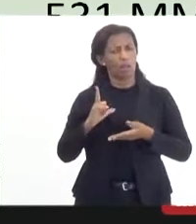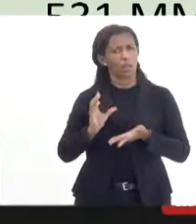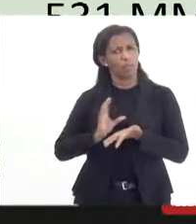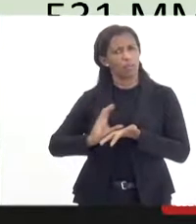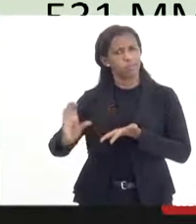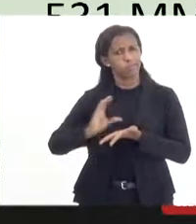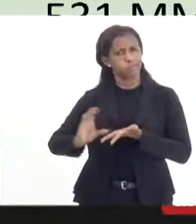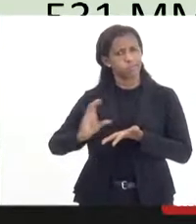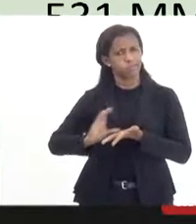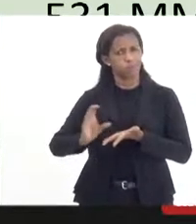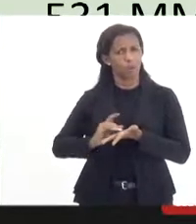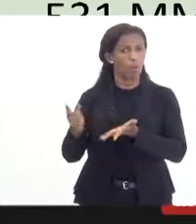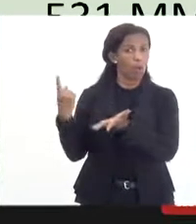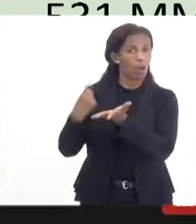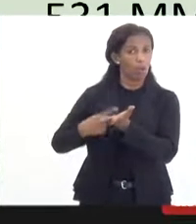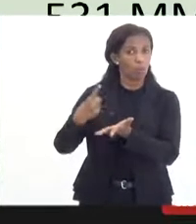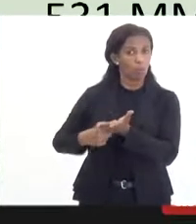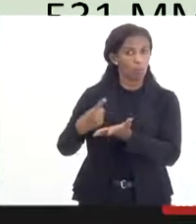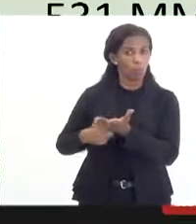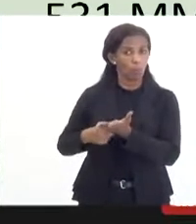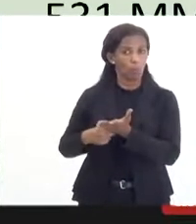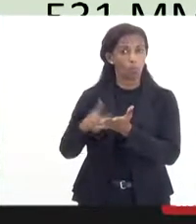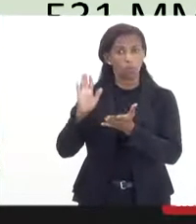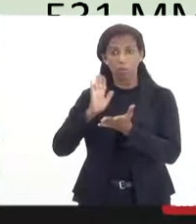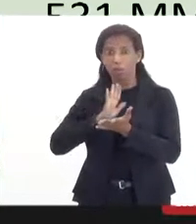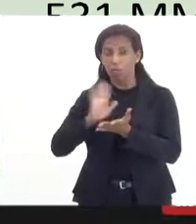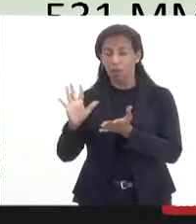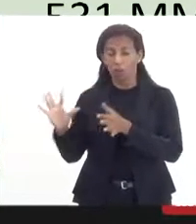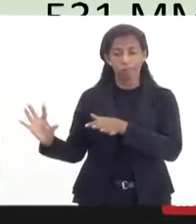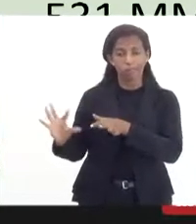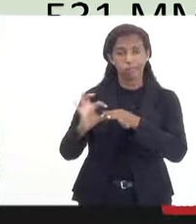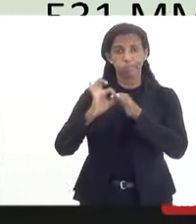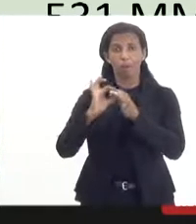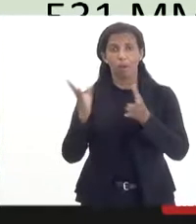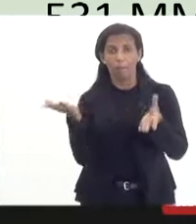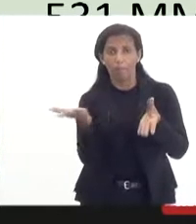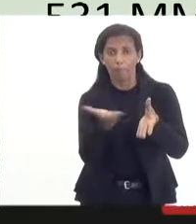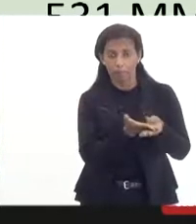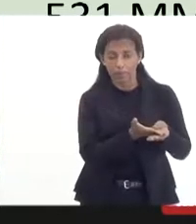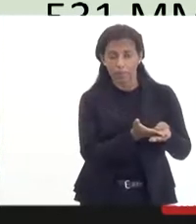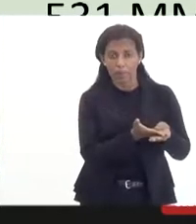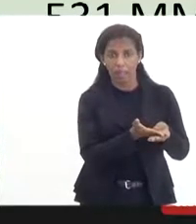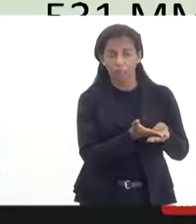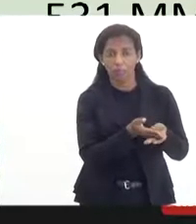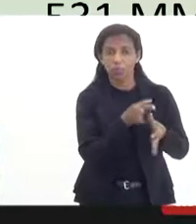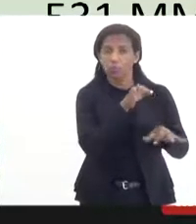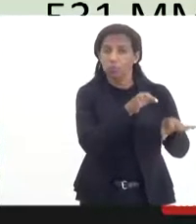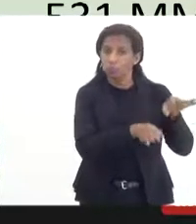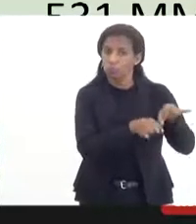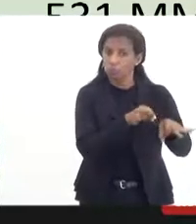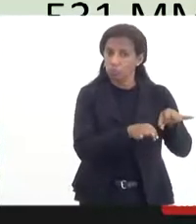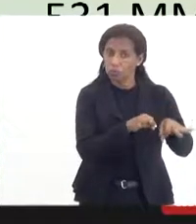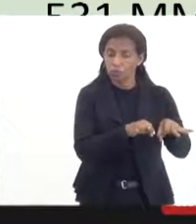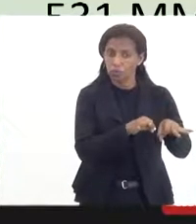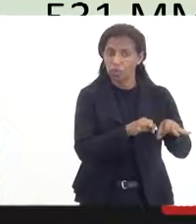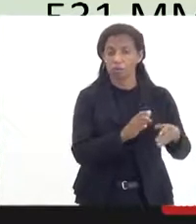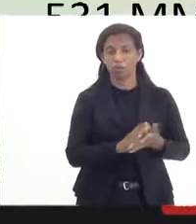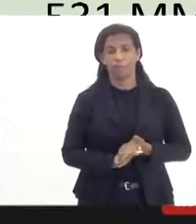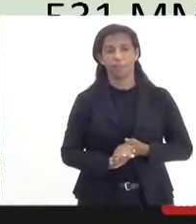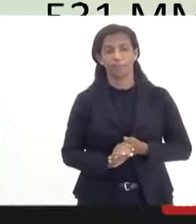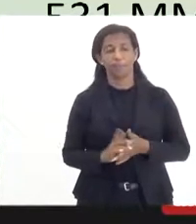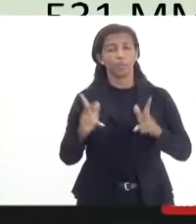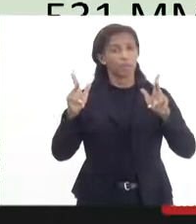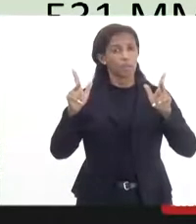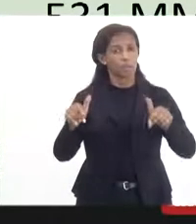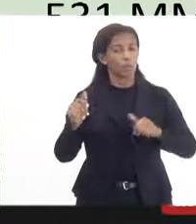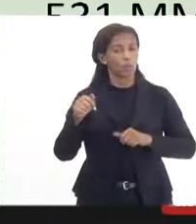extraordinárias motivadas por acordos, não necessariamente vinculados a processos em fase judicial, não é? Como aqui